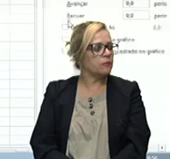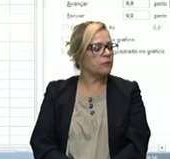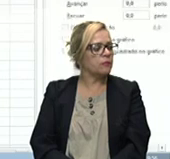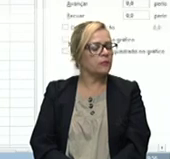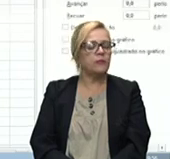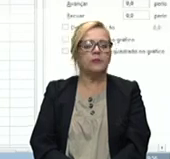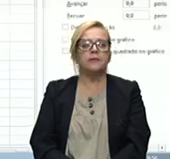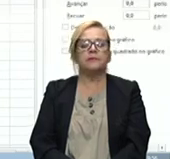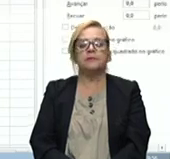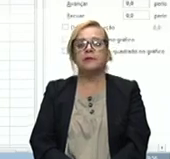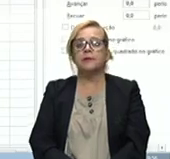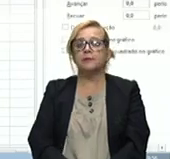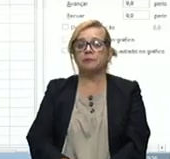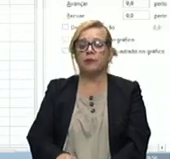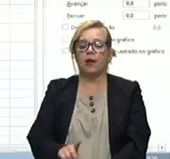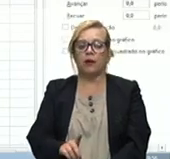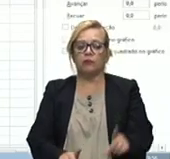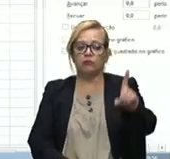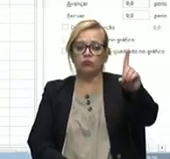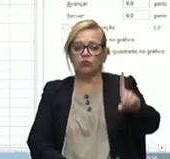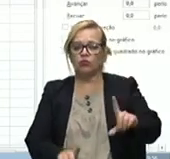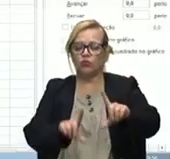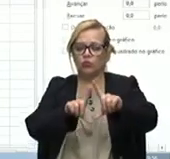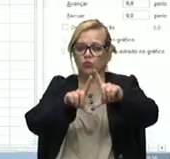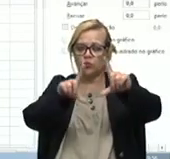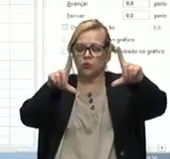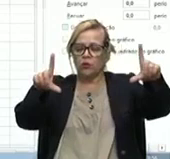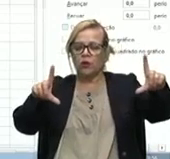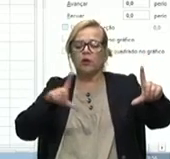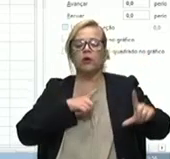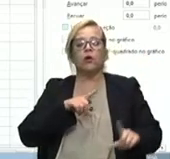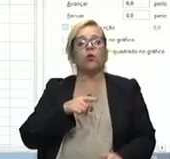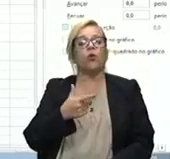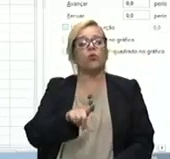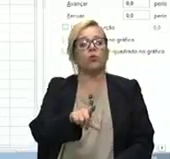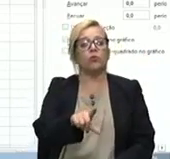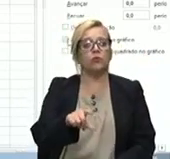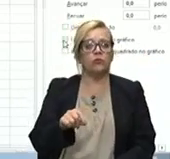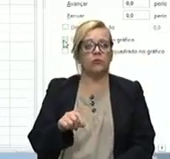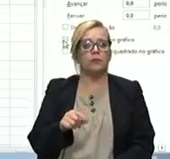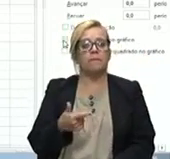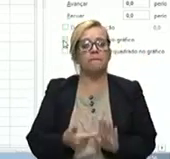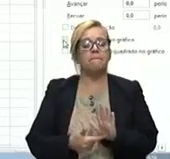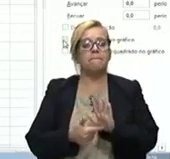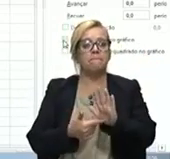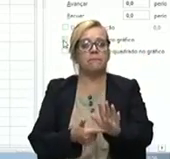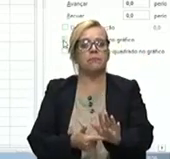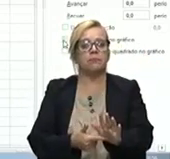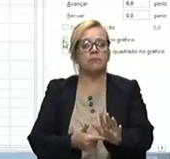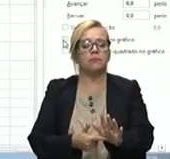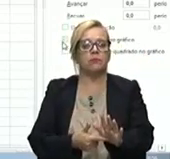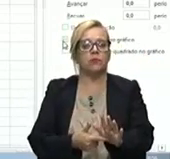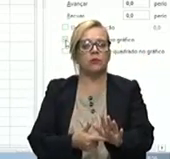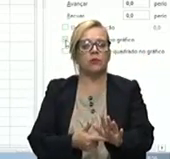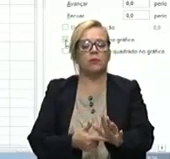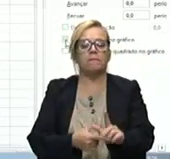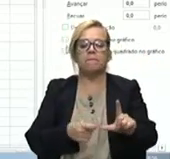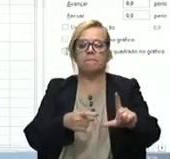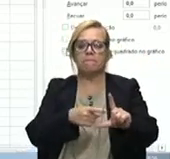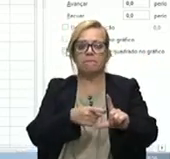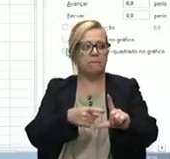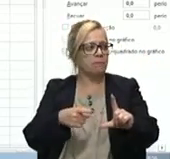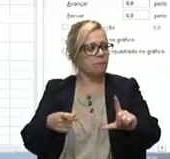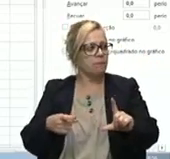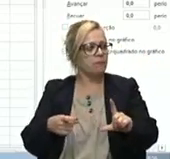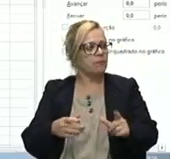E aí, automaticamente, à direita da tela serão apresentadas outras opções. Eu vou na opção exibir equação no gráfico. Corrigindo